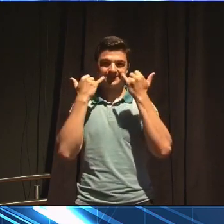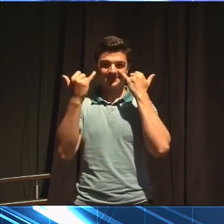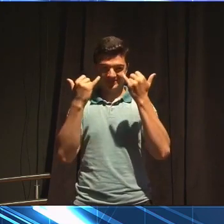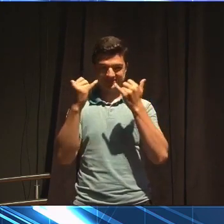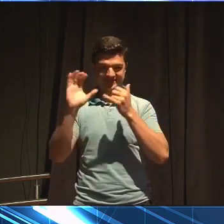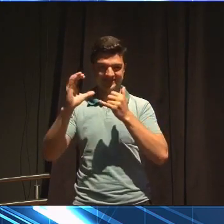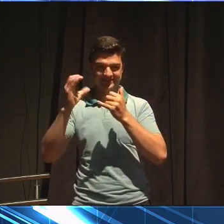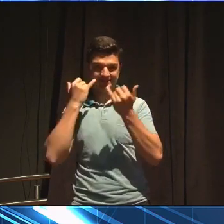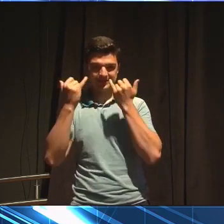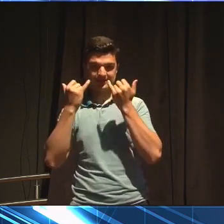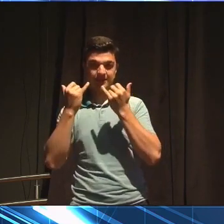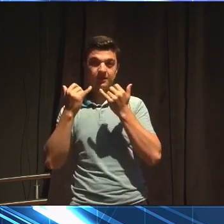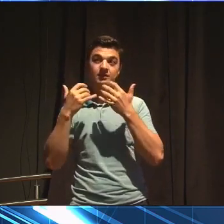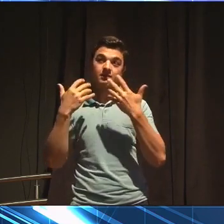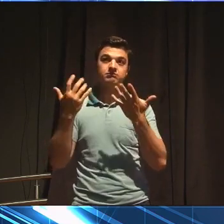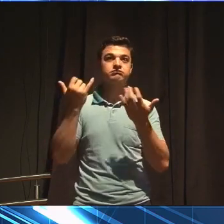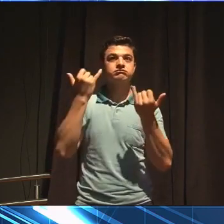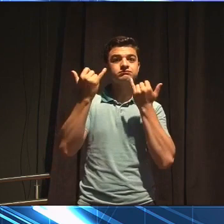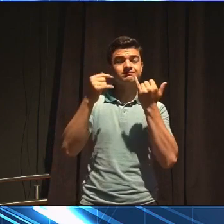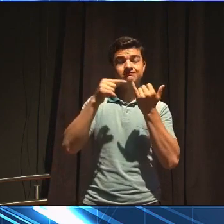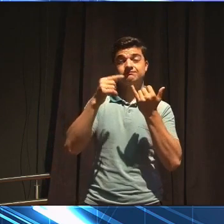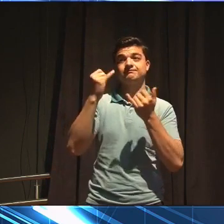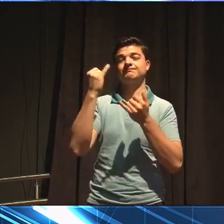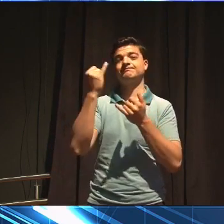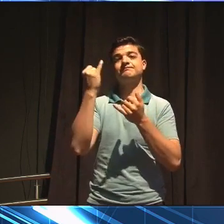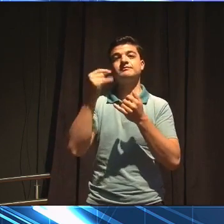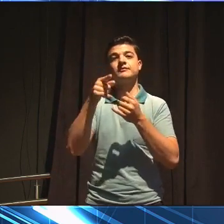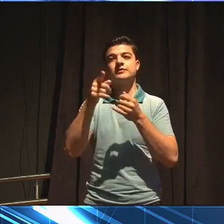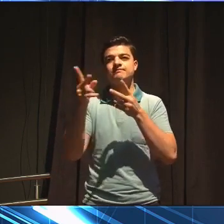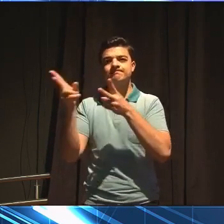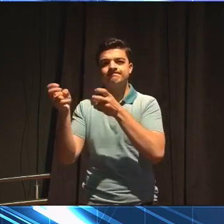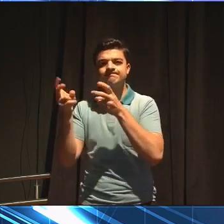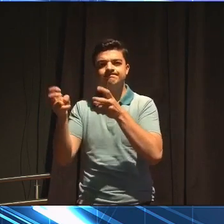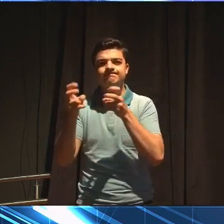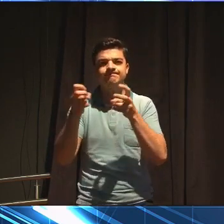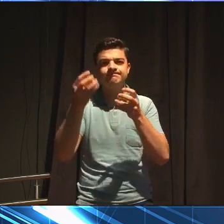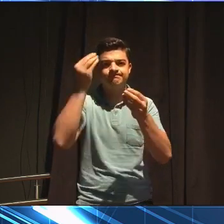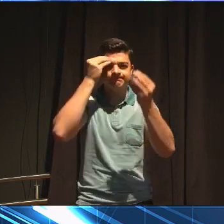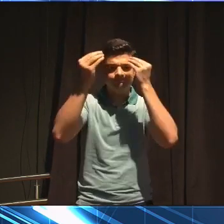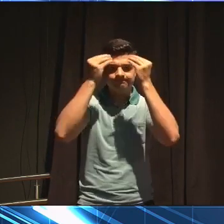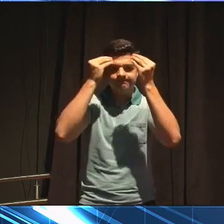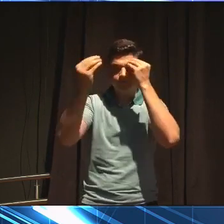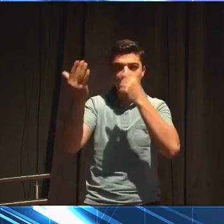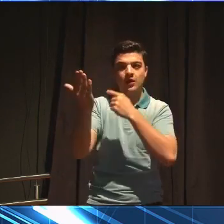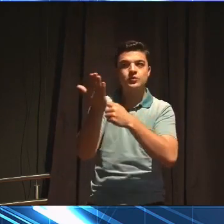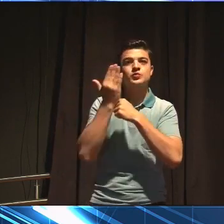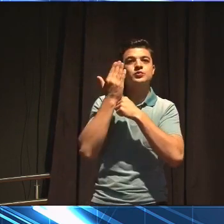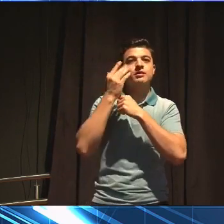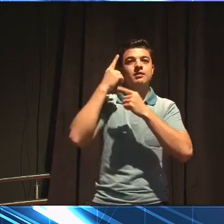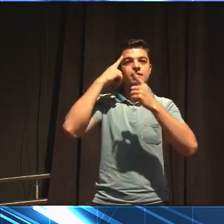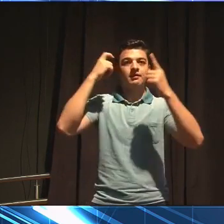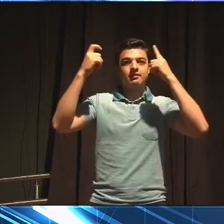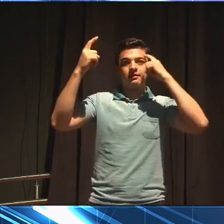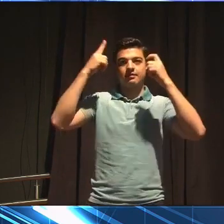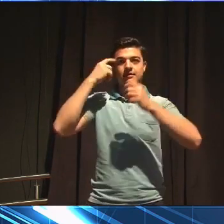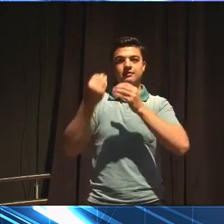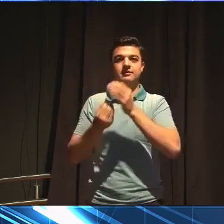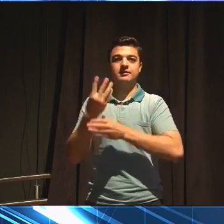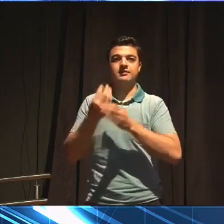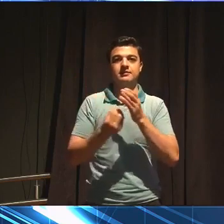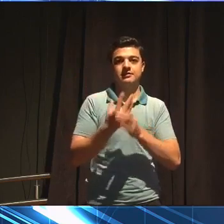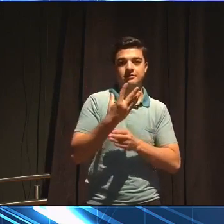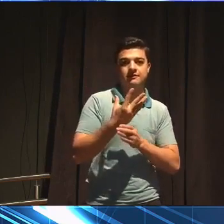possa pensar de forma criativa, mas que também atenda às necessidades do mercado.